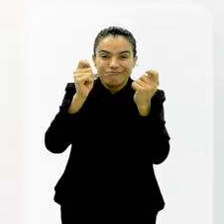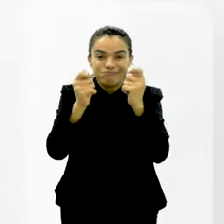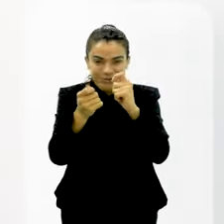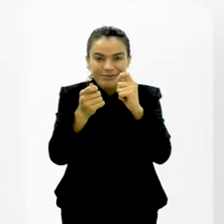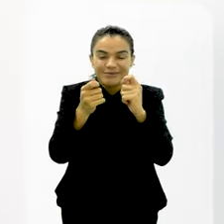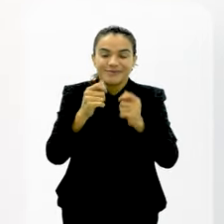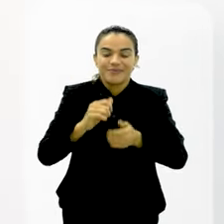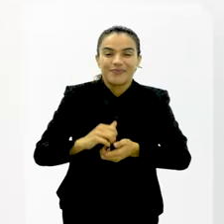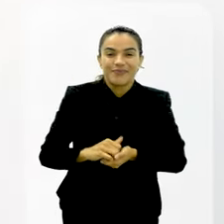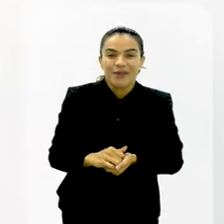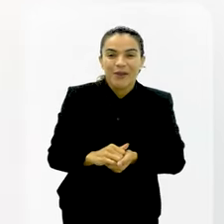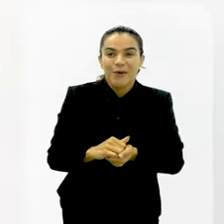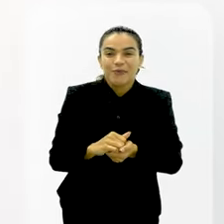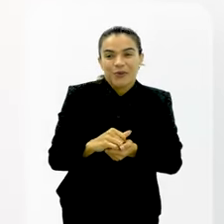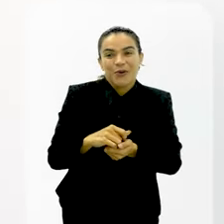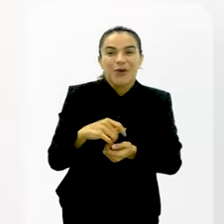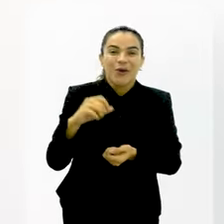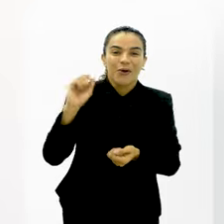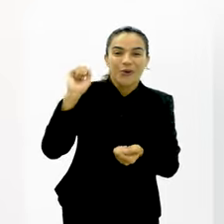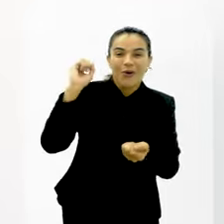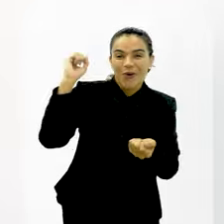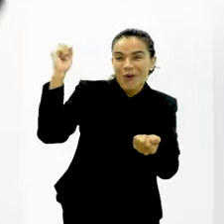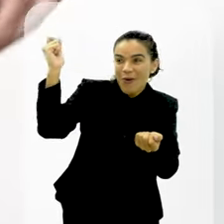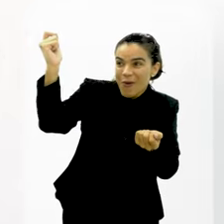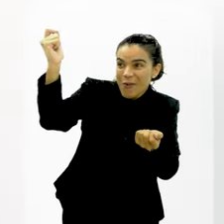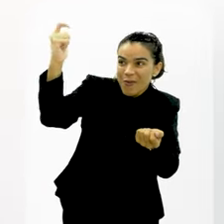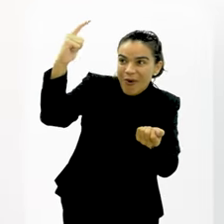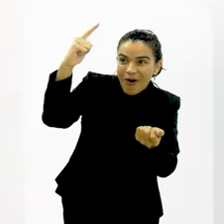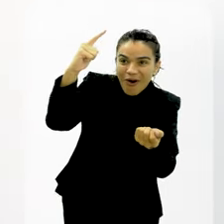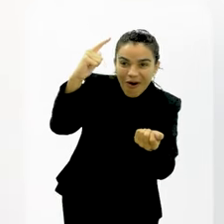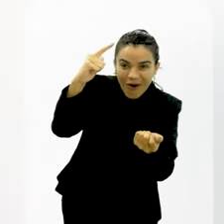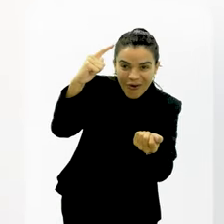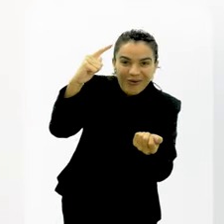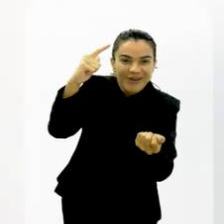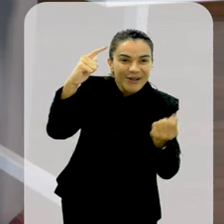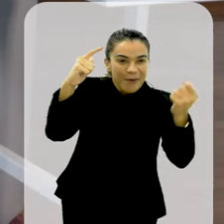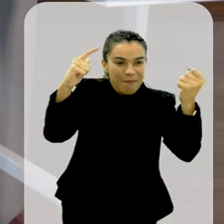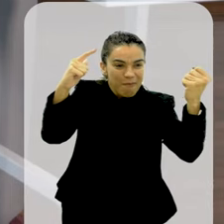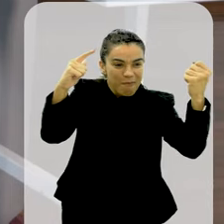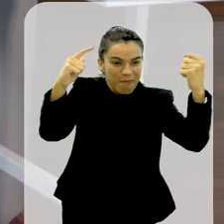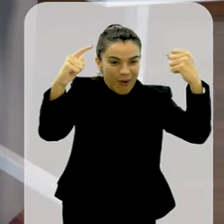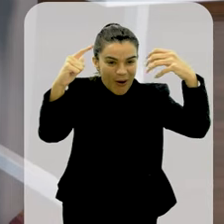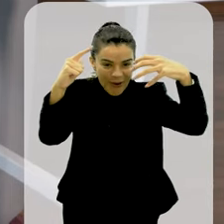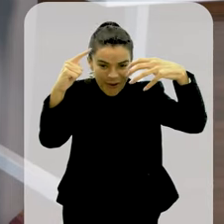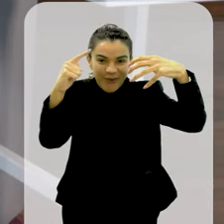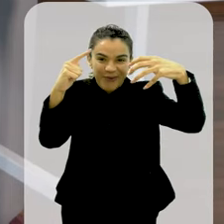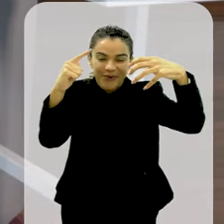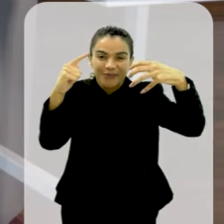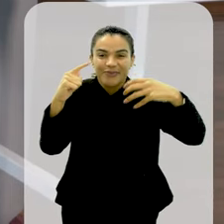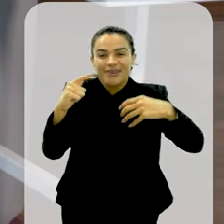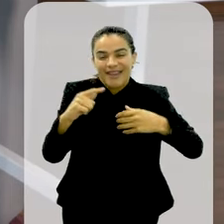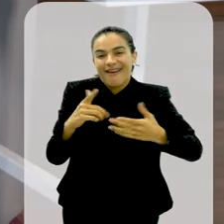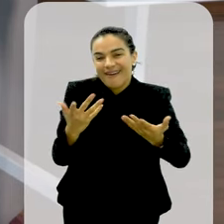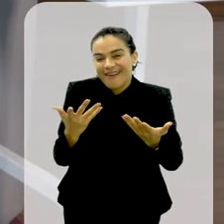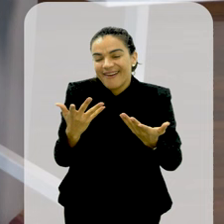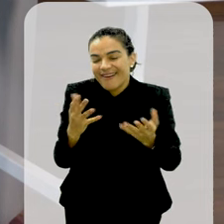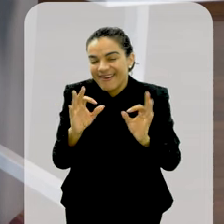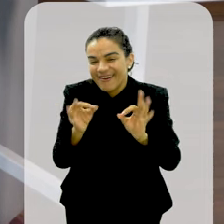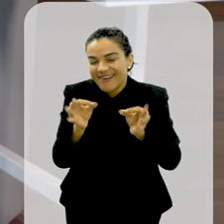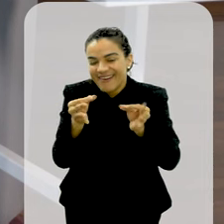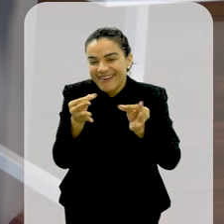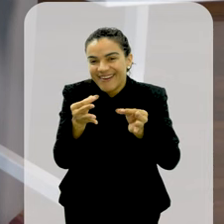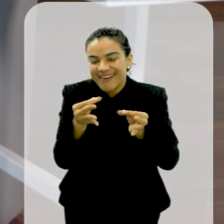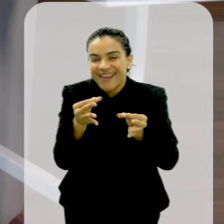pouco mais de maturidade com a luz de Deus e com a luz da Marquês de Sapucaí. Agora, é mais uma função, né, do carnavalesco,